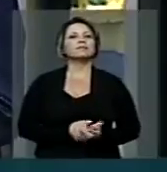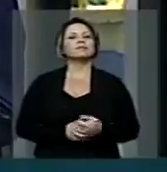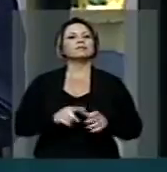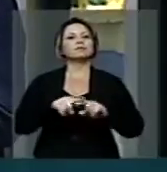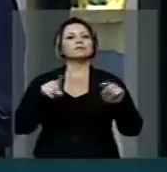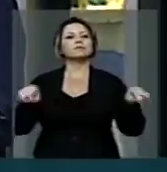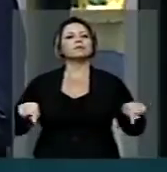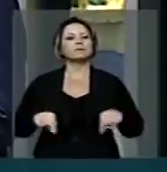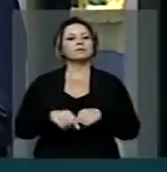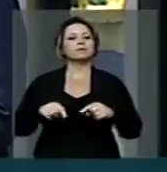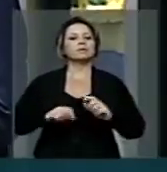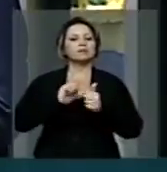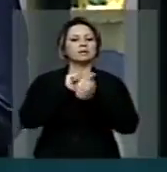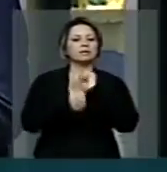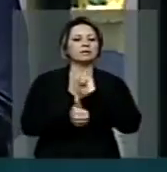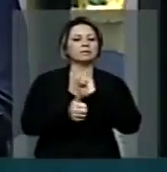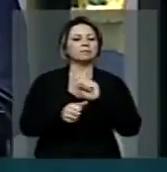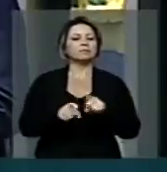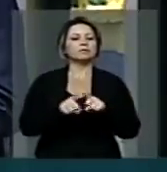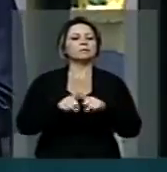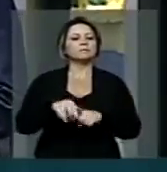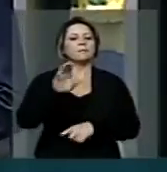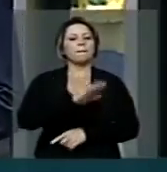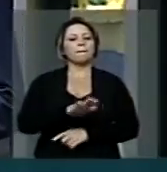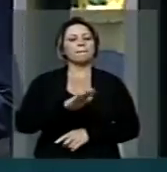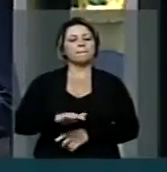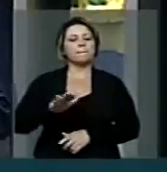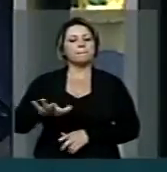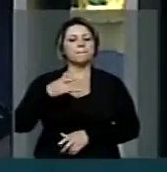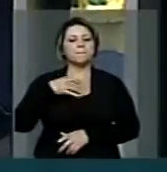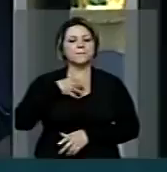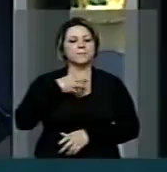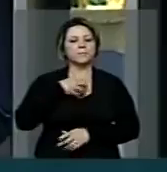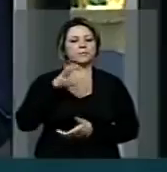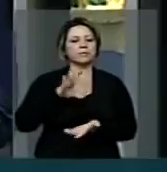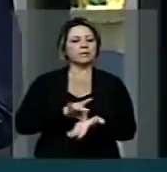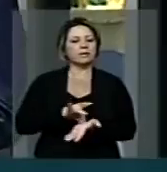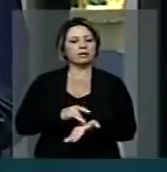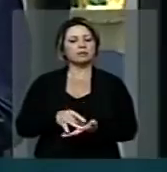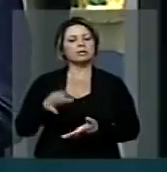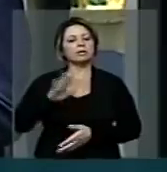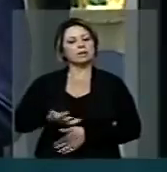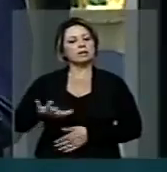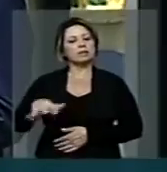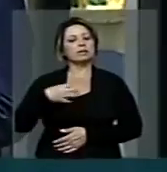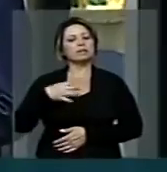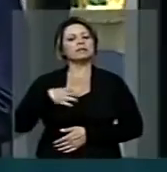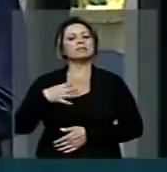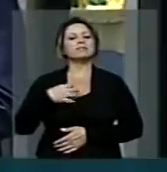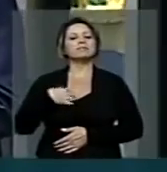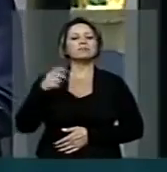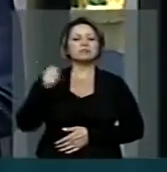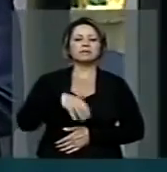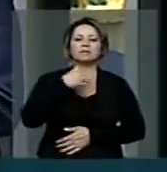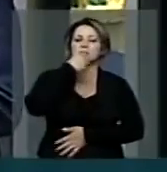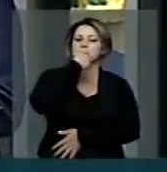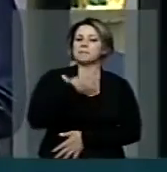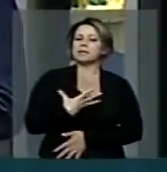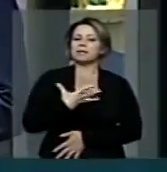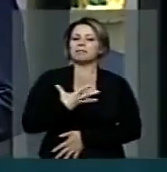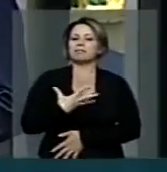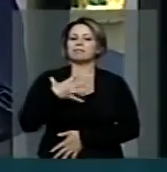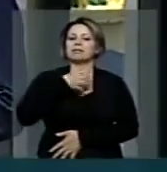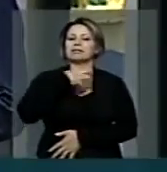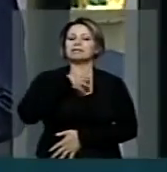quadras esportivas, onde as crianças realmente estejam lá, possam sentir-se bem,